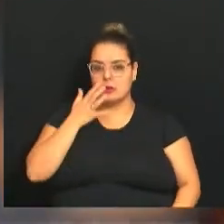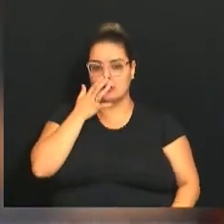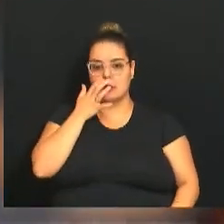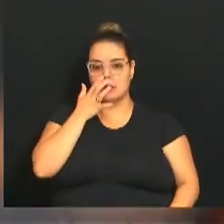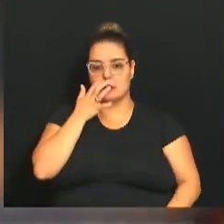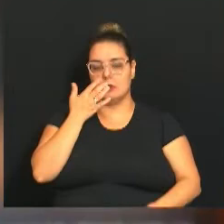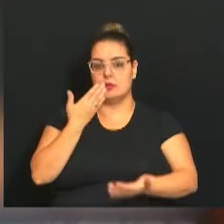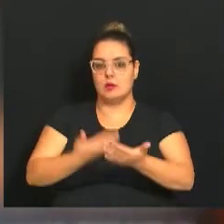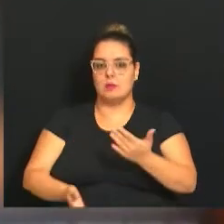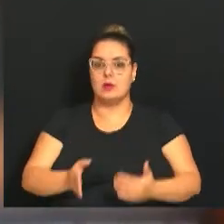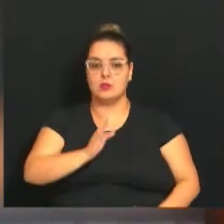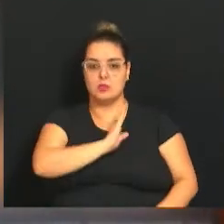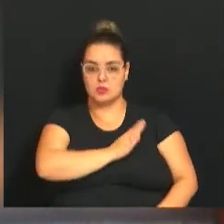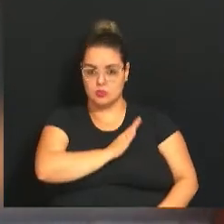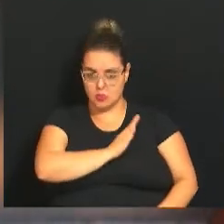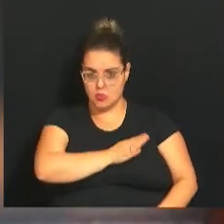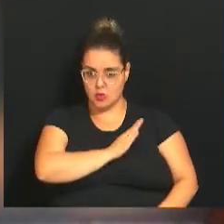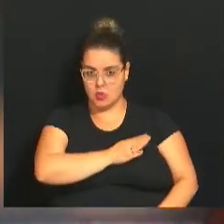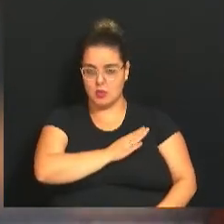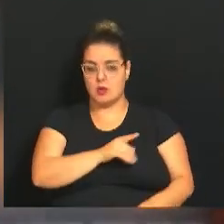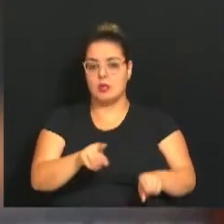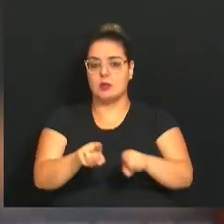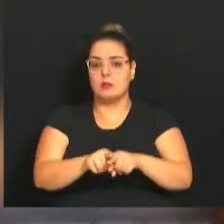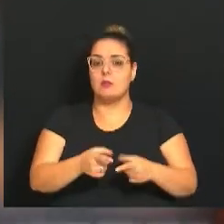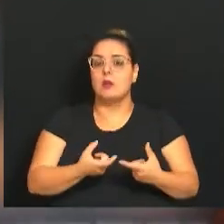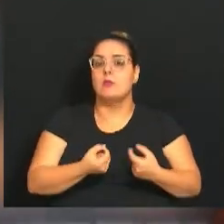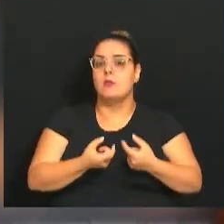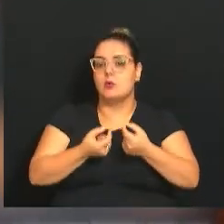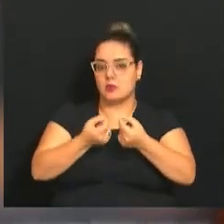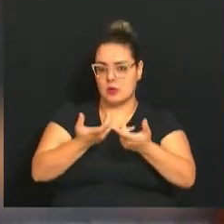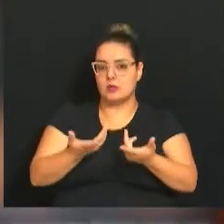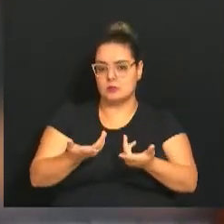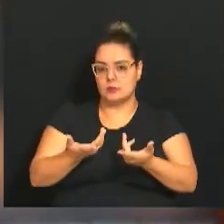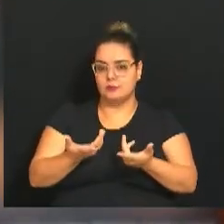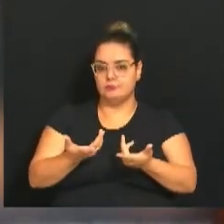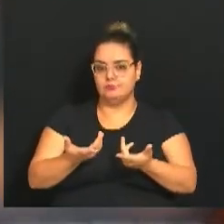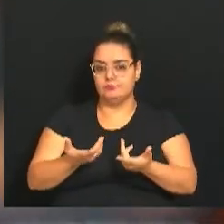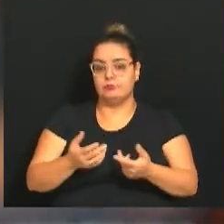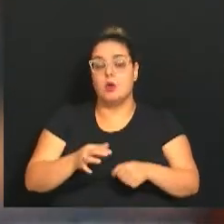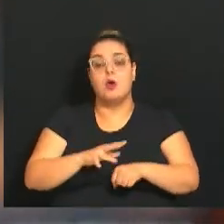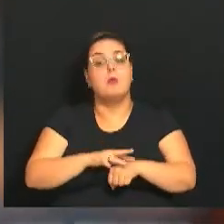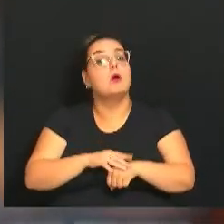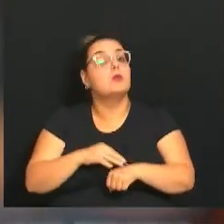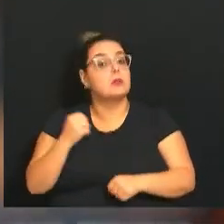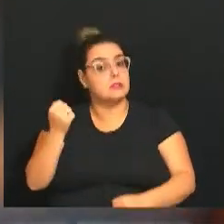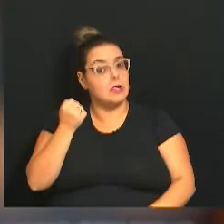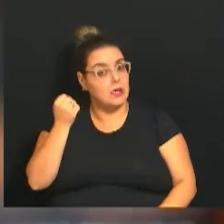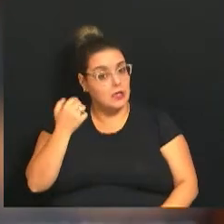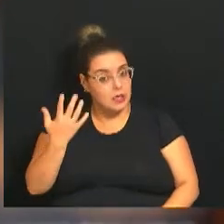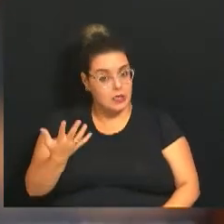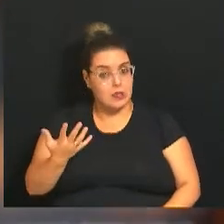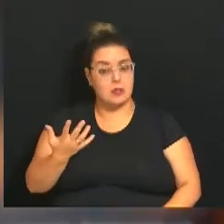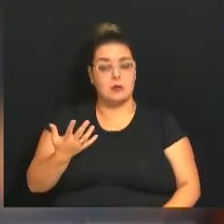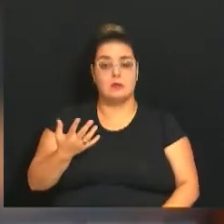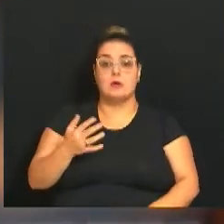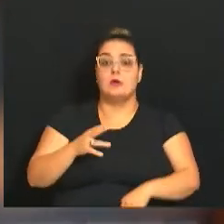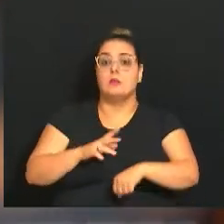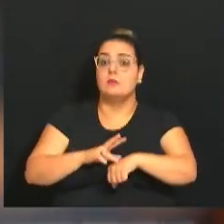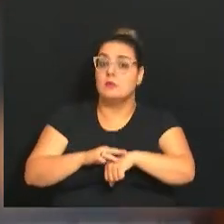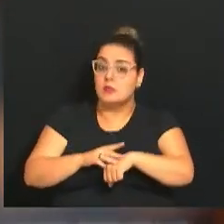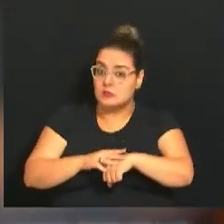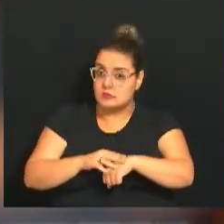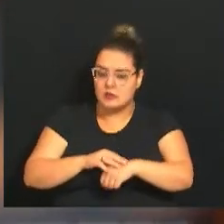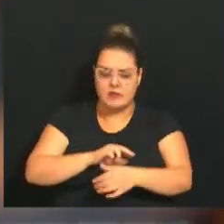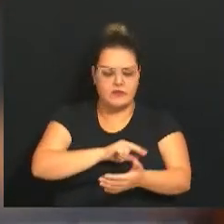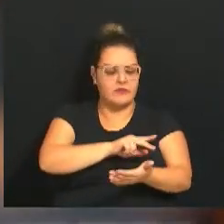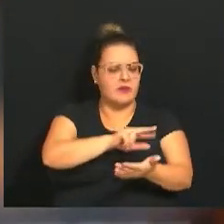do coração e também para o câncer. Então, é uma doença grave, uma doença que atinge